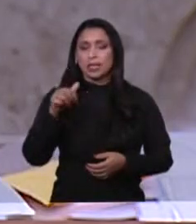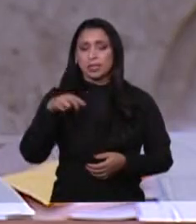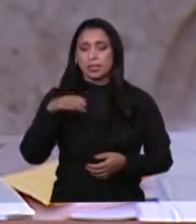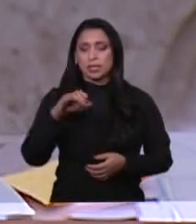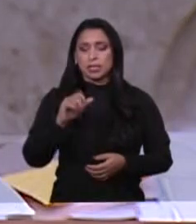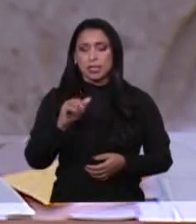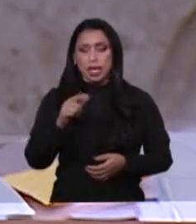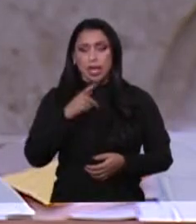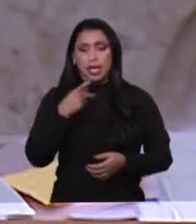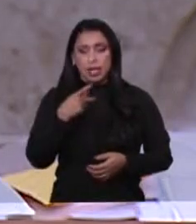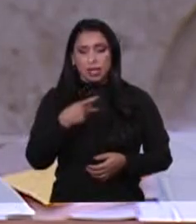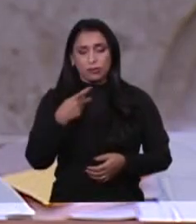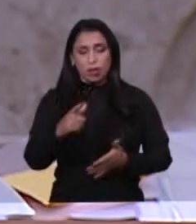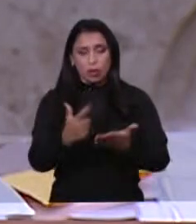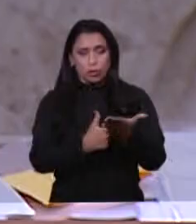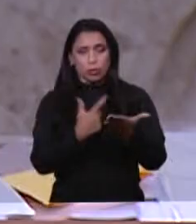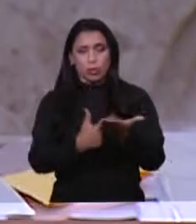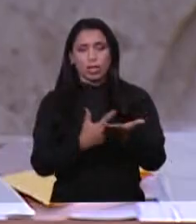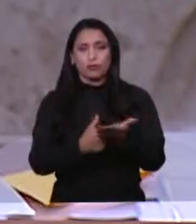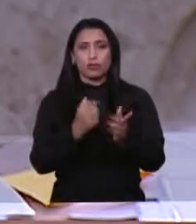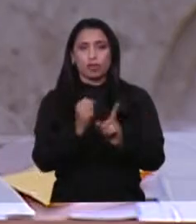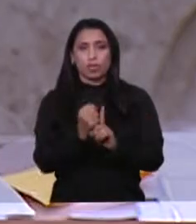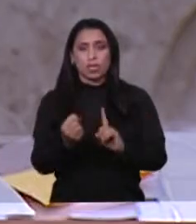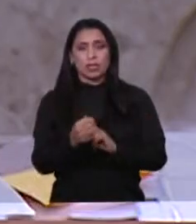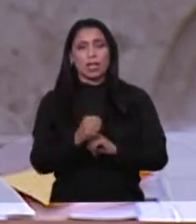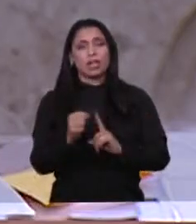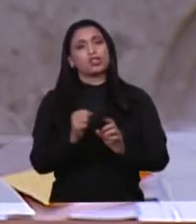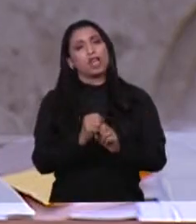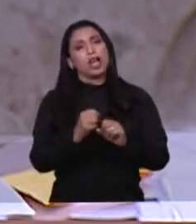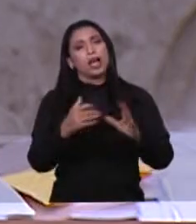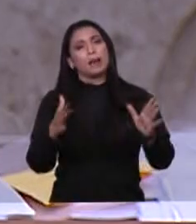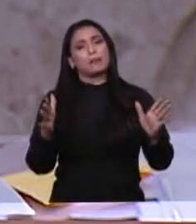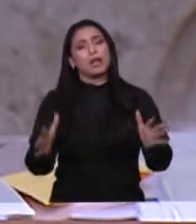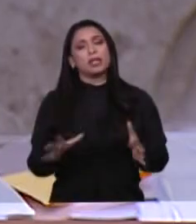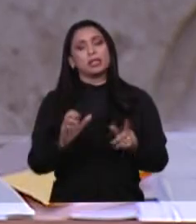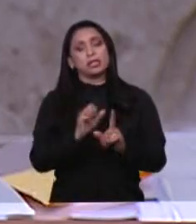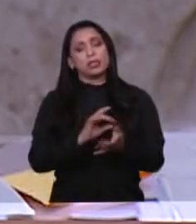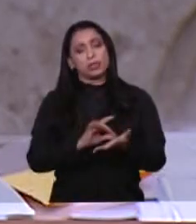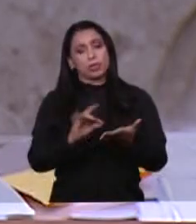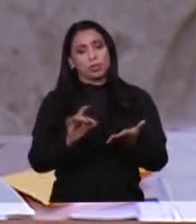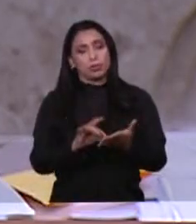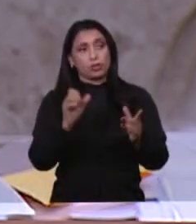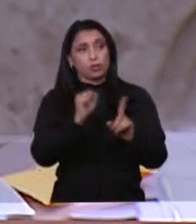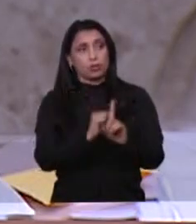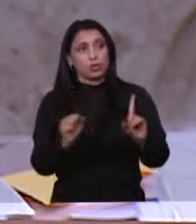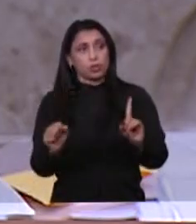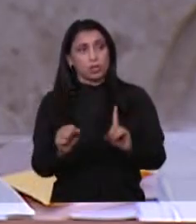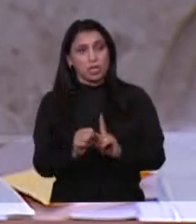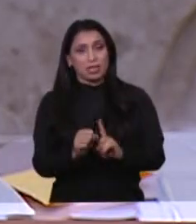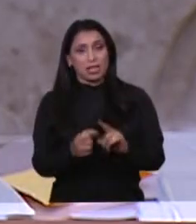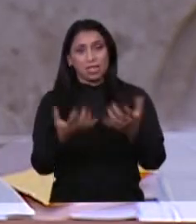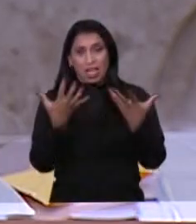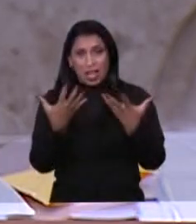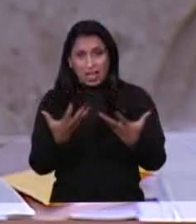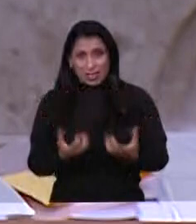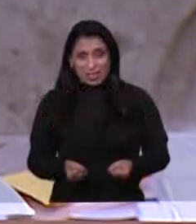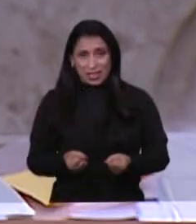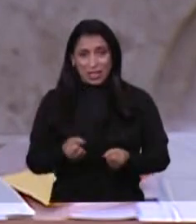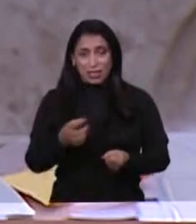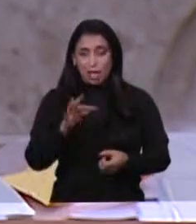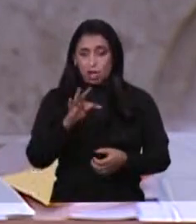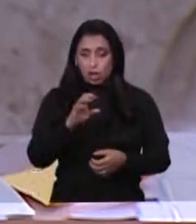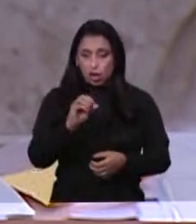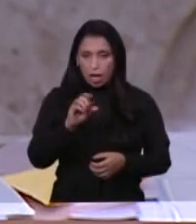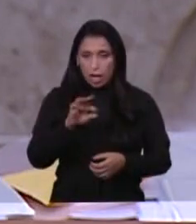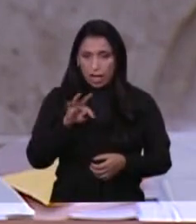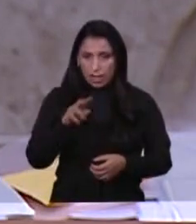obra Sociedade Aberta e Seus Inimigos, que uma sociedade tolerante deve ser